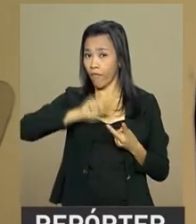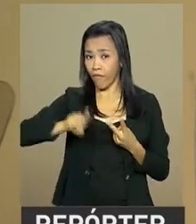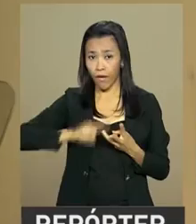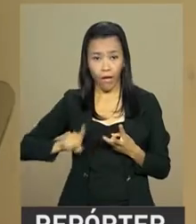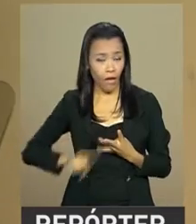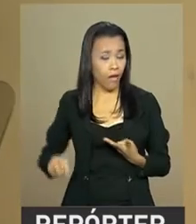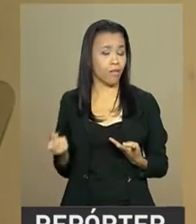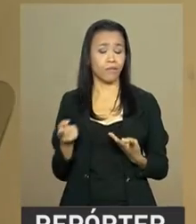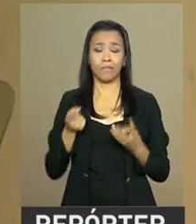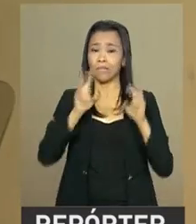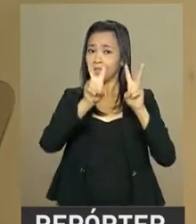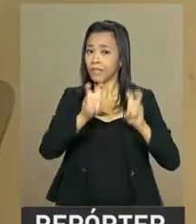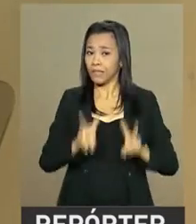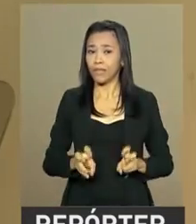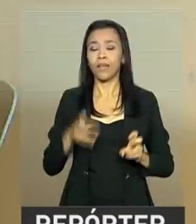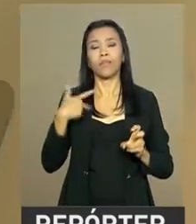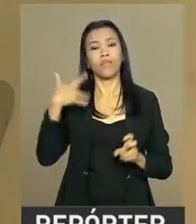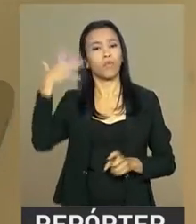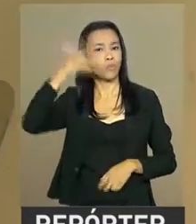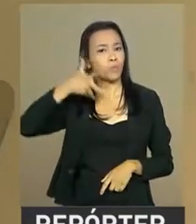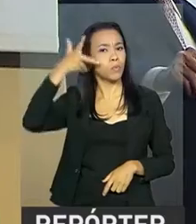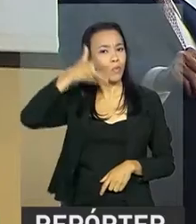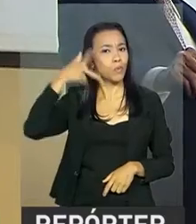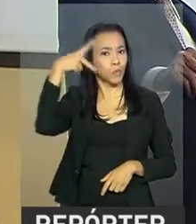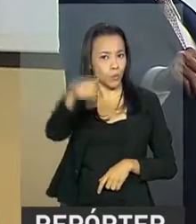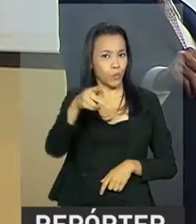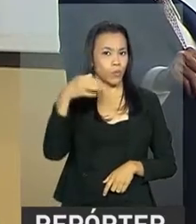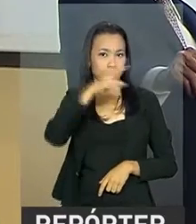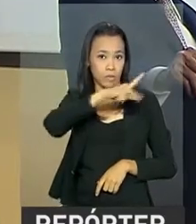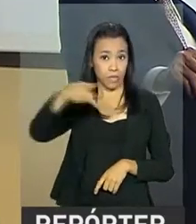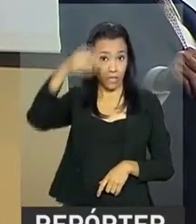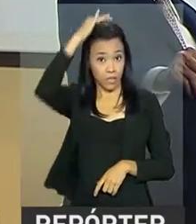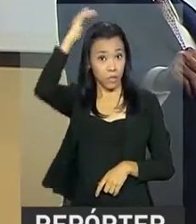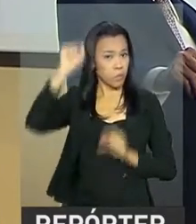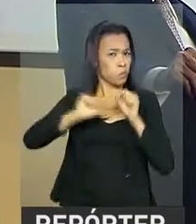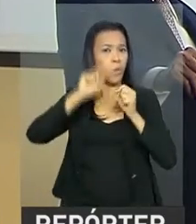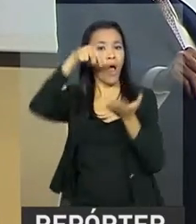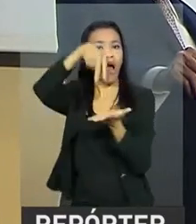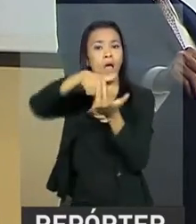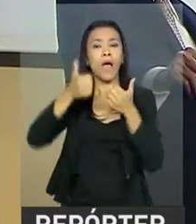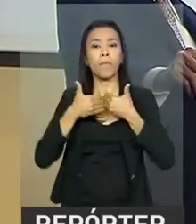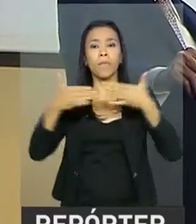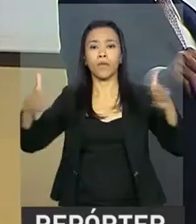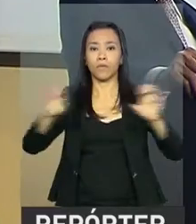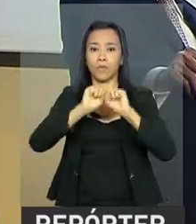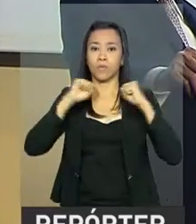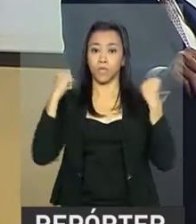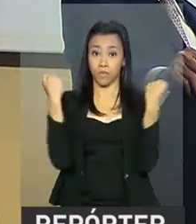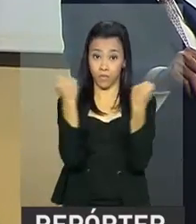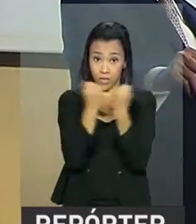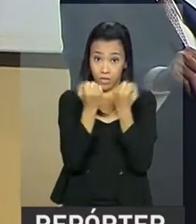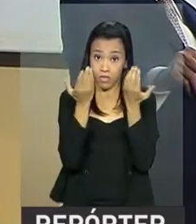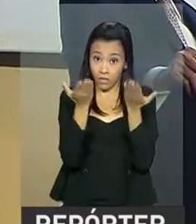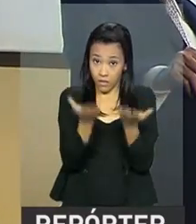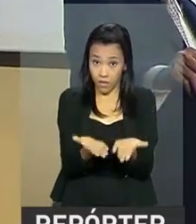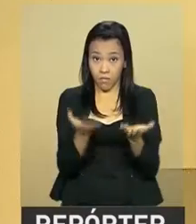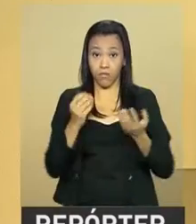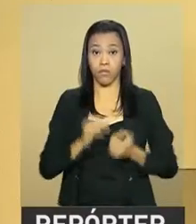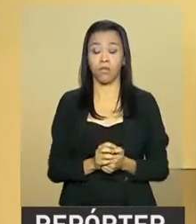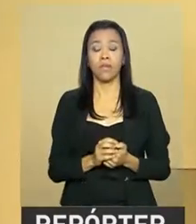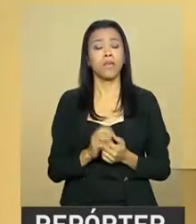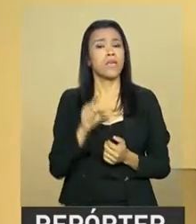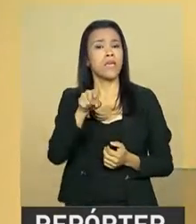pelo presidente michel temer em seu discurso na abertura de um seminário sobre infraestrutura e desenvolvimento no brasil